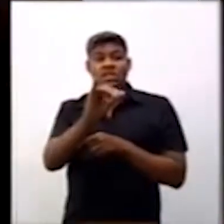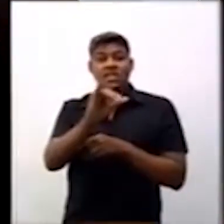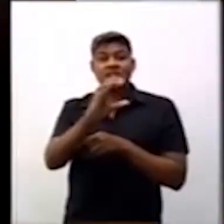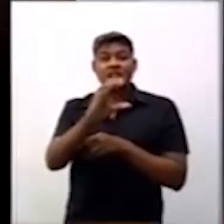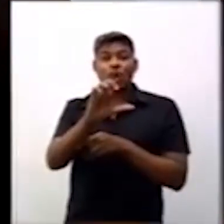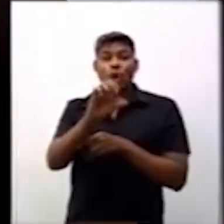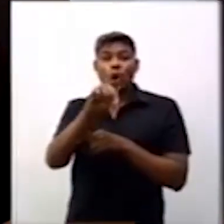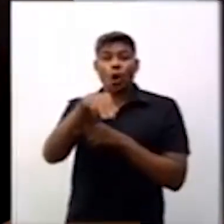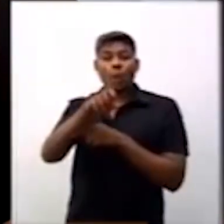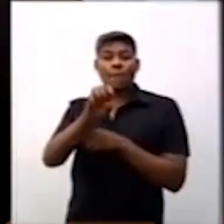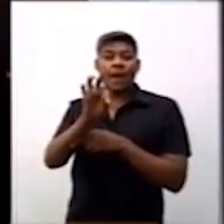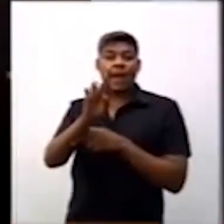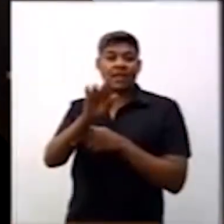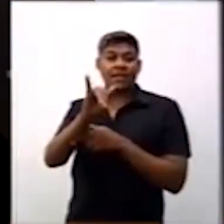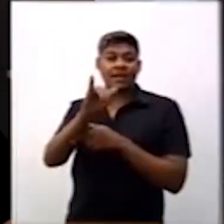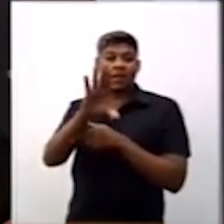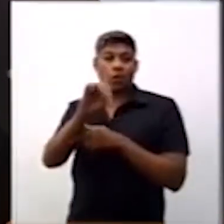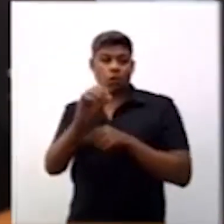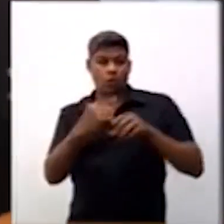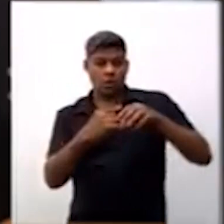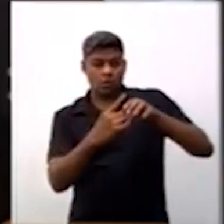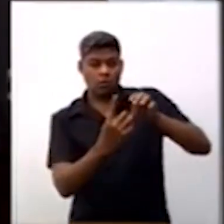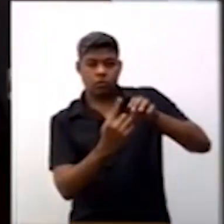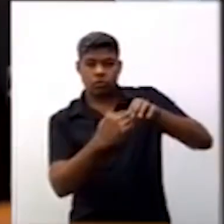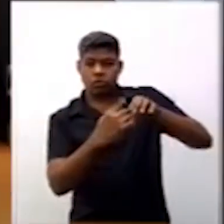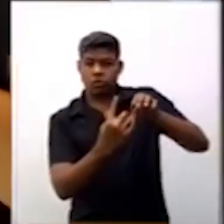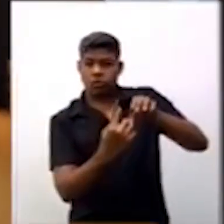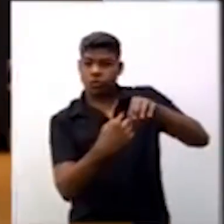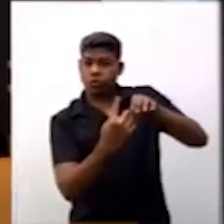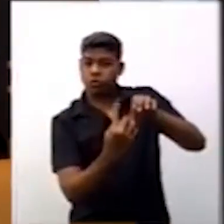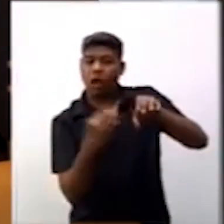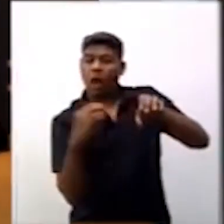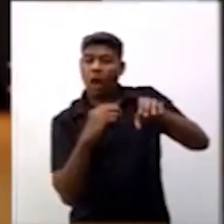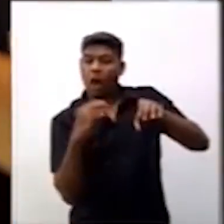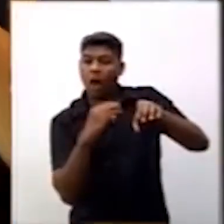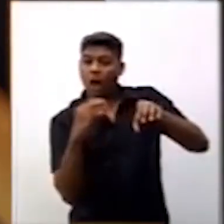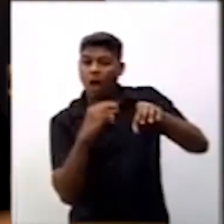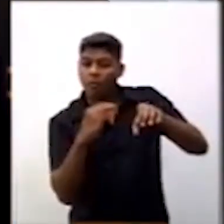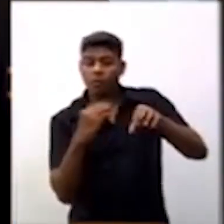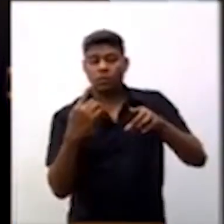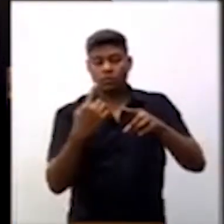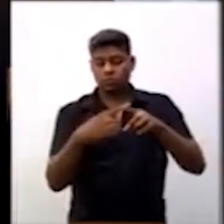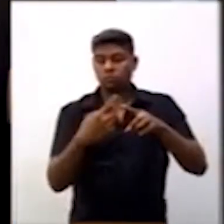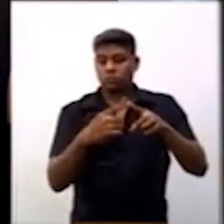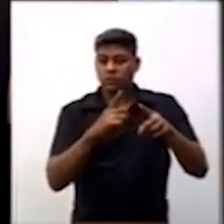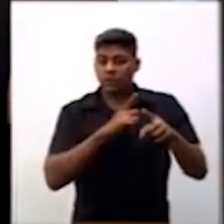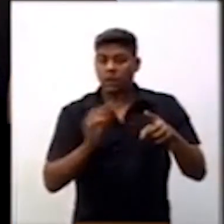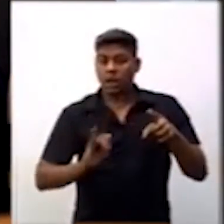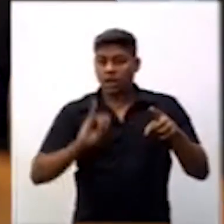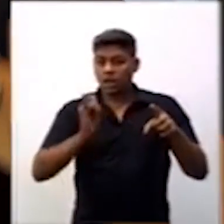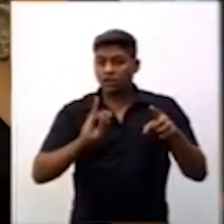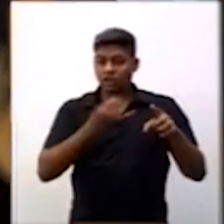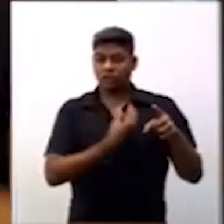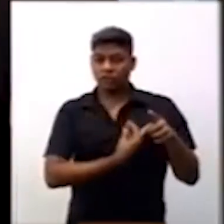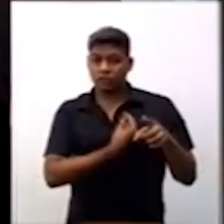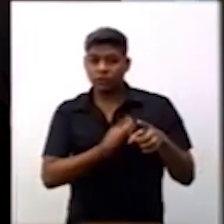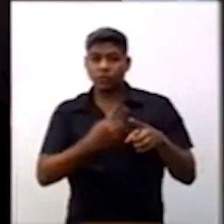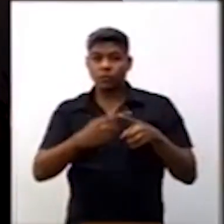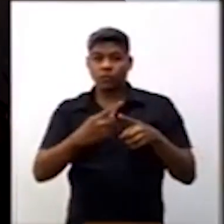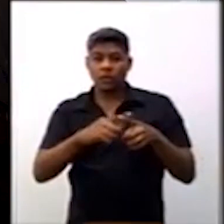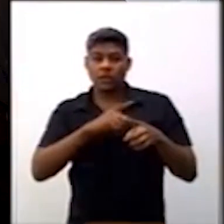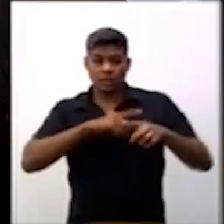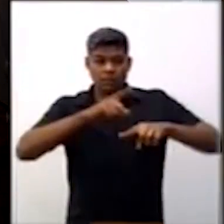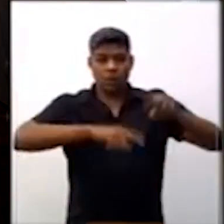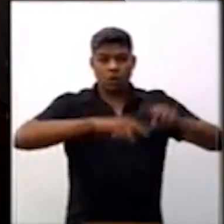vê um disco que fica girando e quanto mais rápido ele está, é porque mais energia elétrica está sendo consumida, é porque tem mais